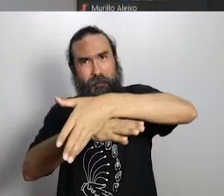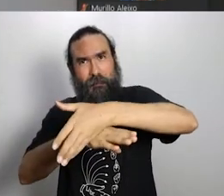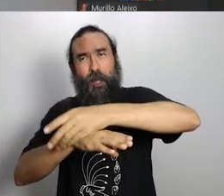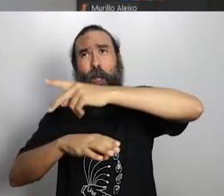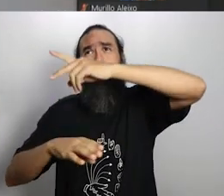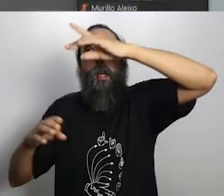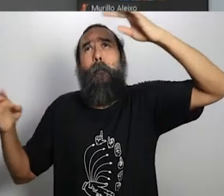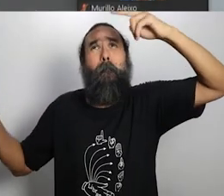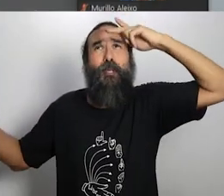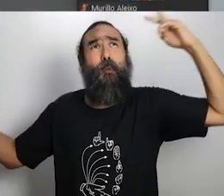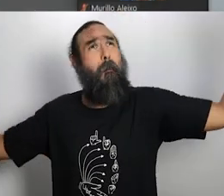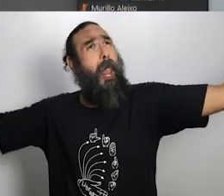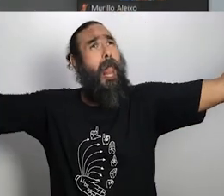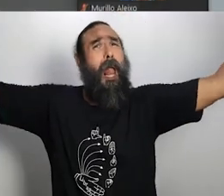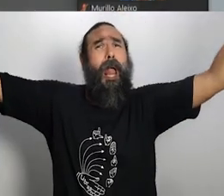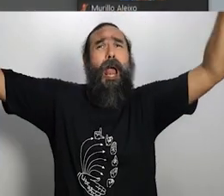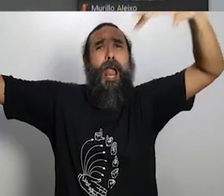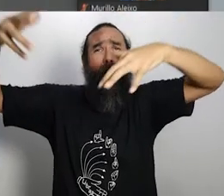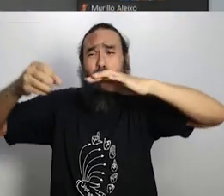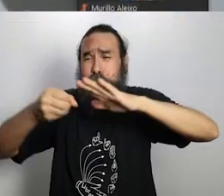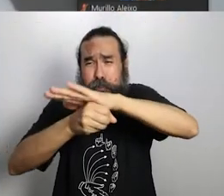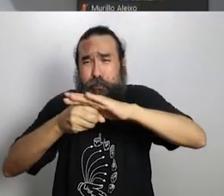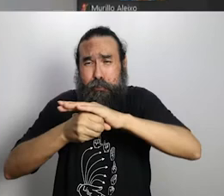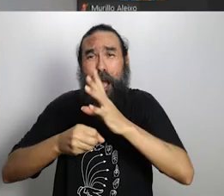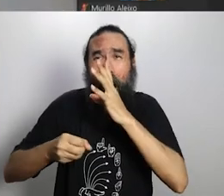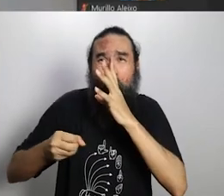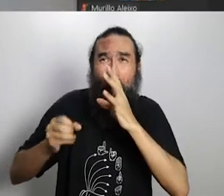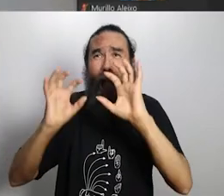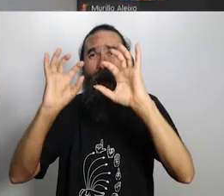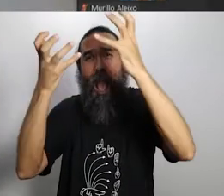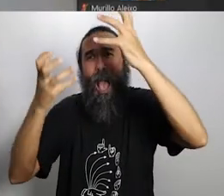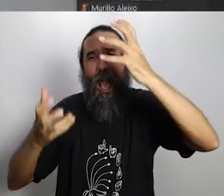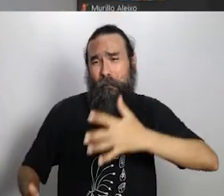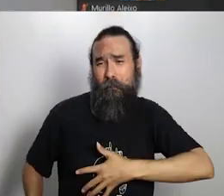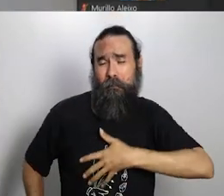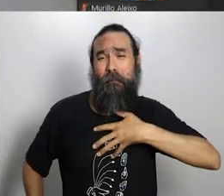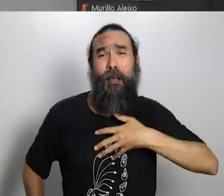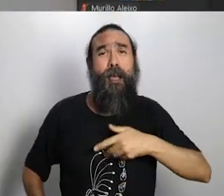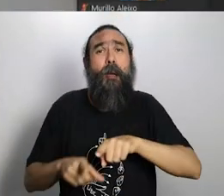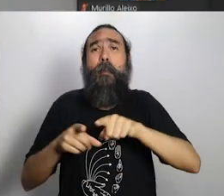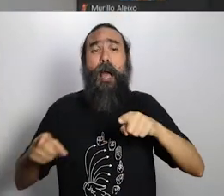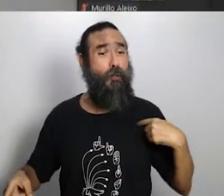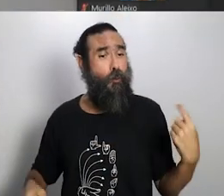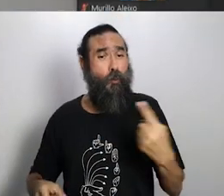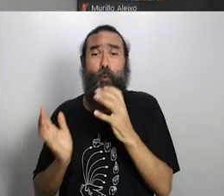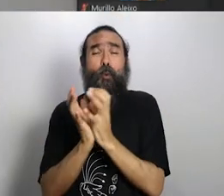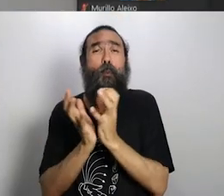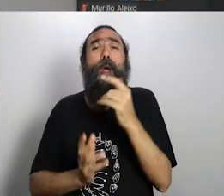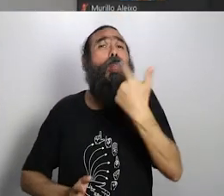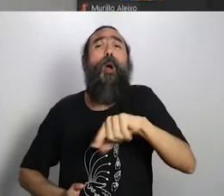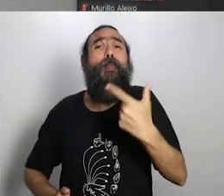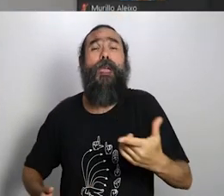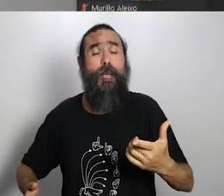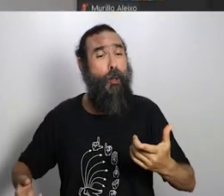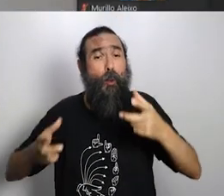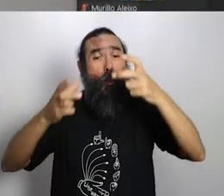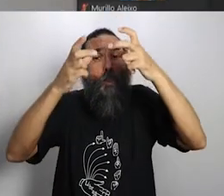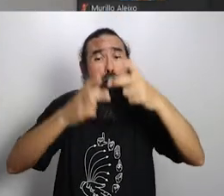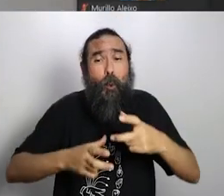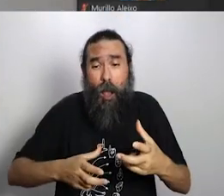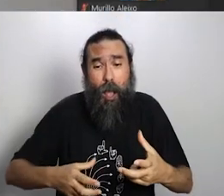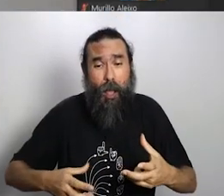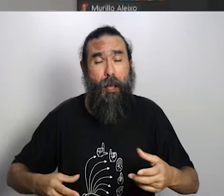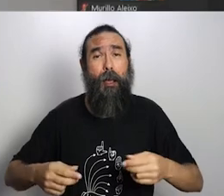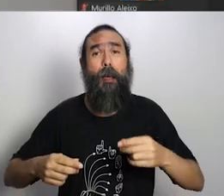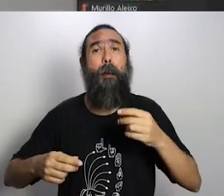O que é isso? Como é que pode acontecer isso? Não pode acontecer. Isso já aconteceu algumas vezes. Então,